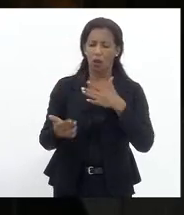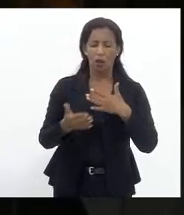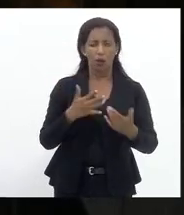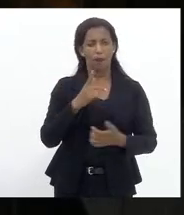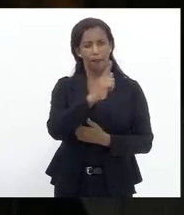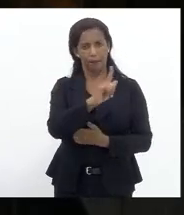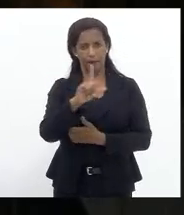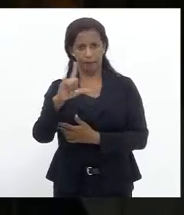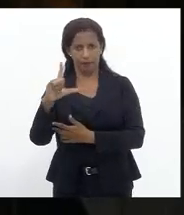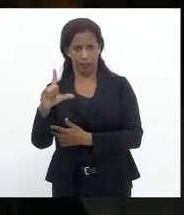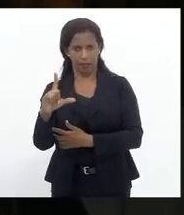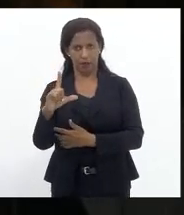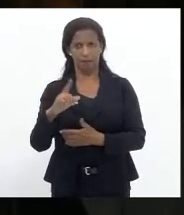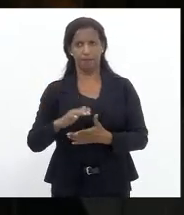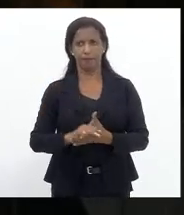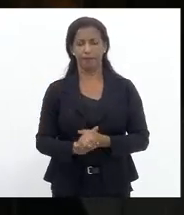lei